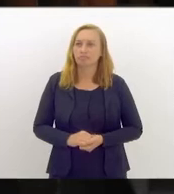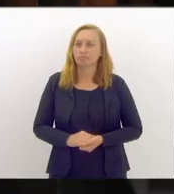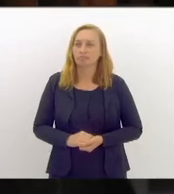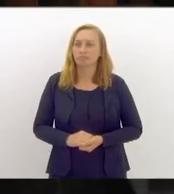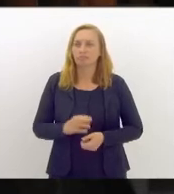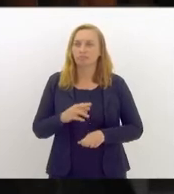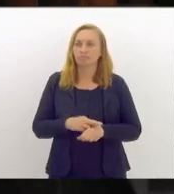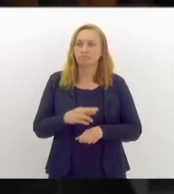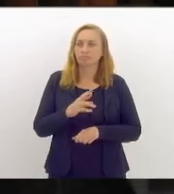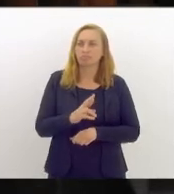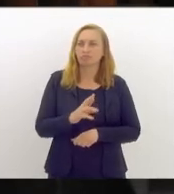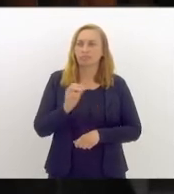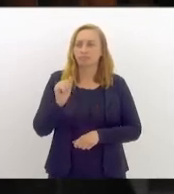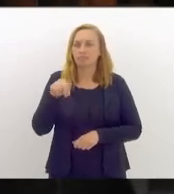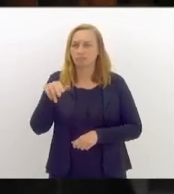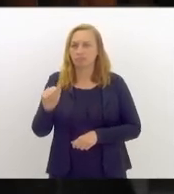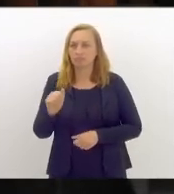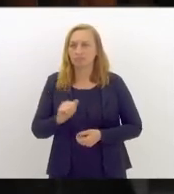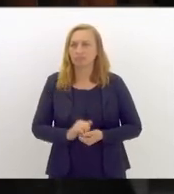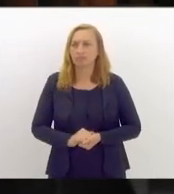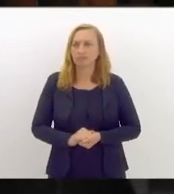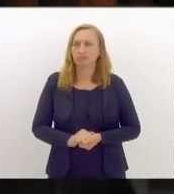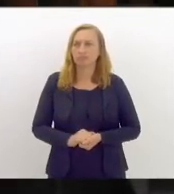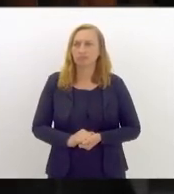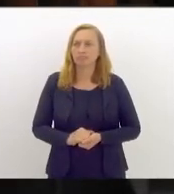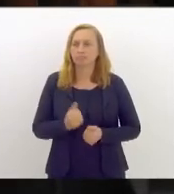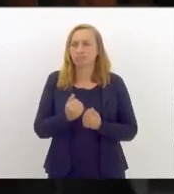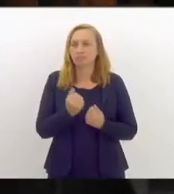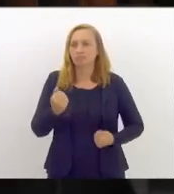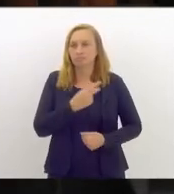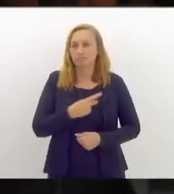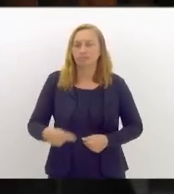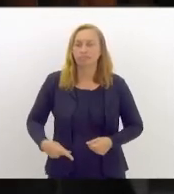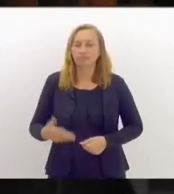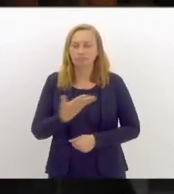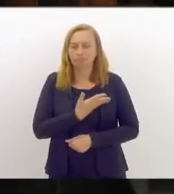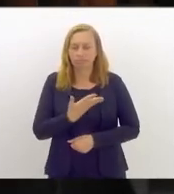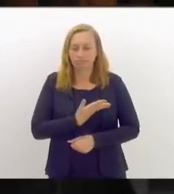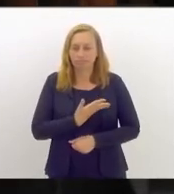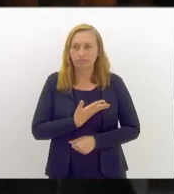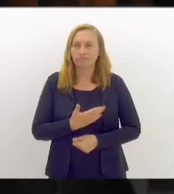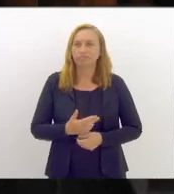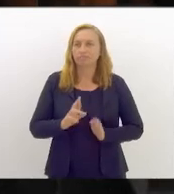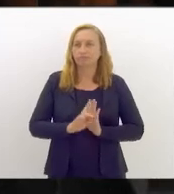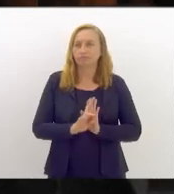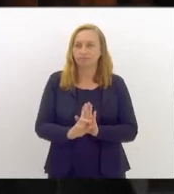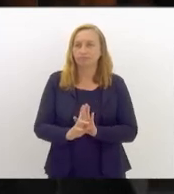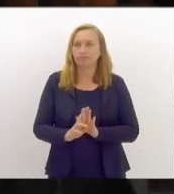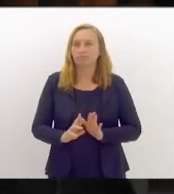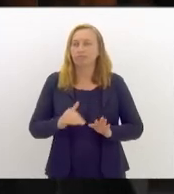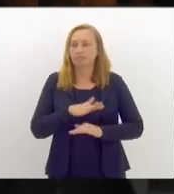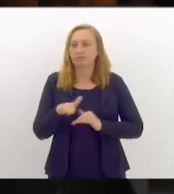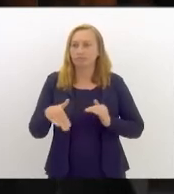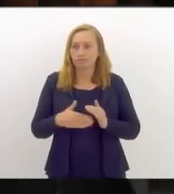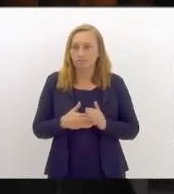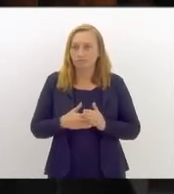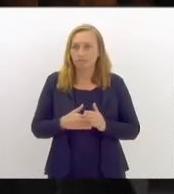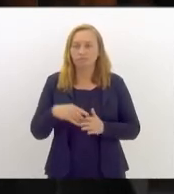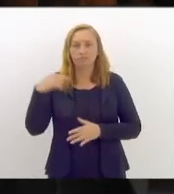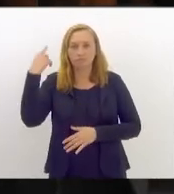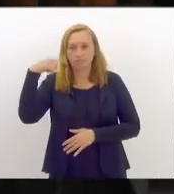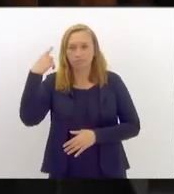Dra Ana Basílio minha vice-presidente minha amiga querida representando toda a advocacia